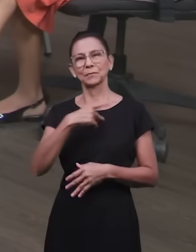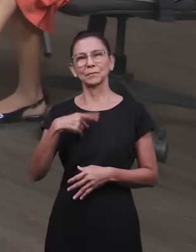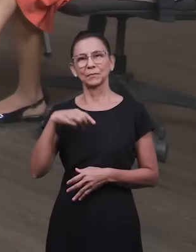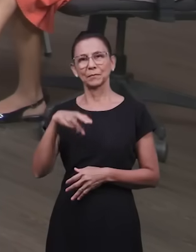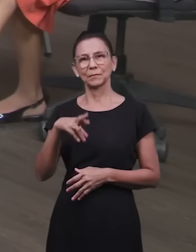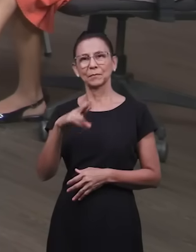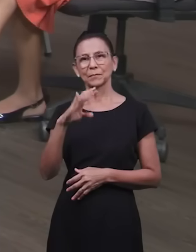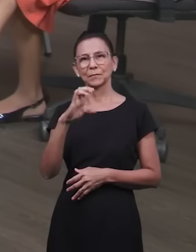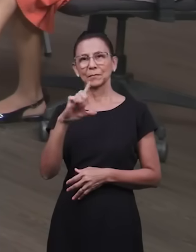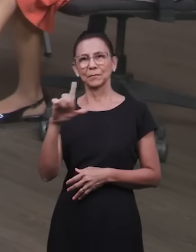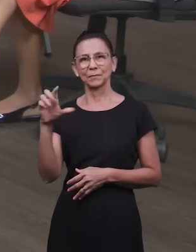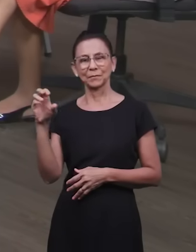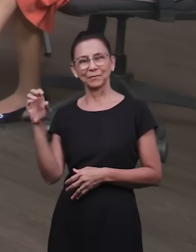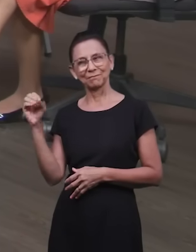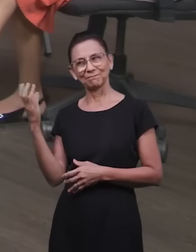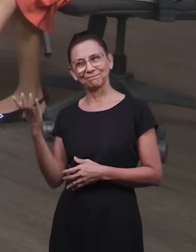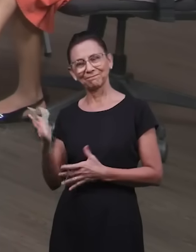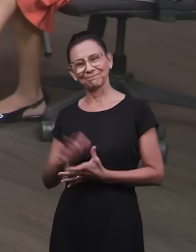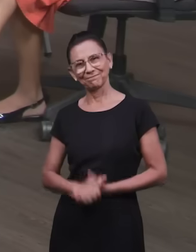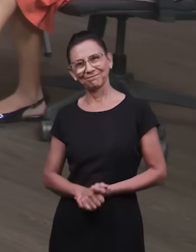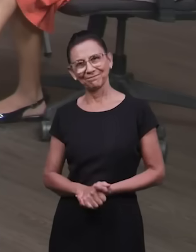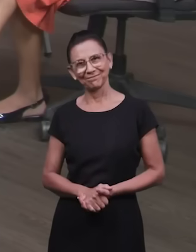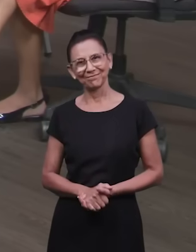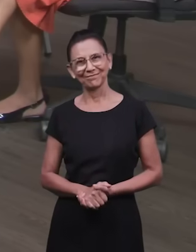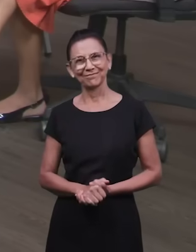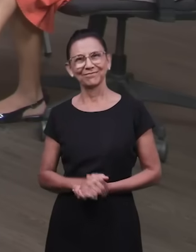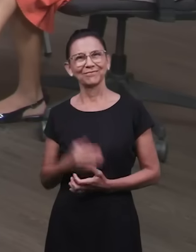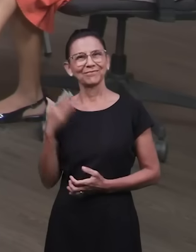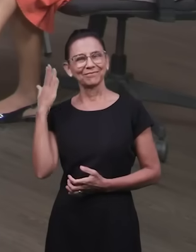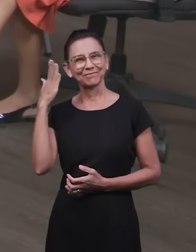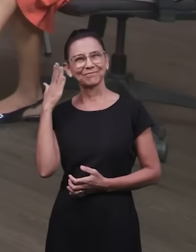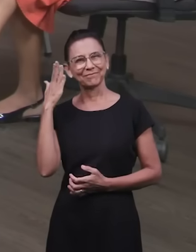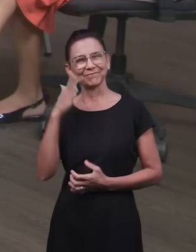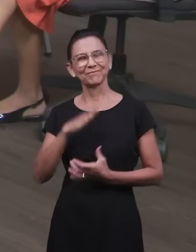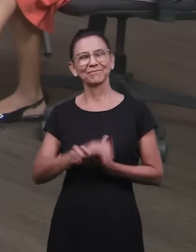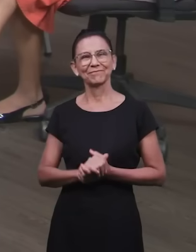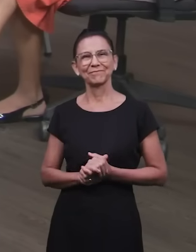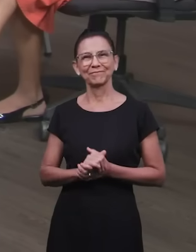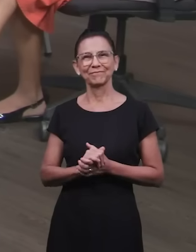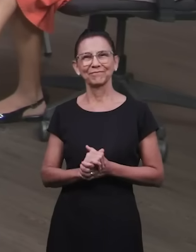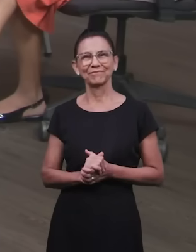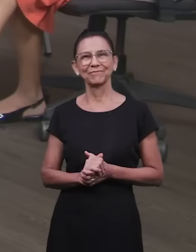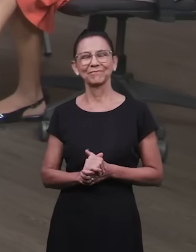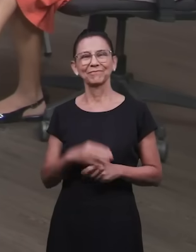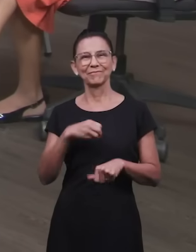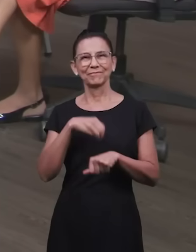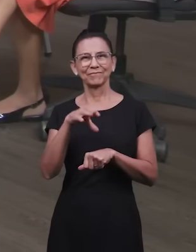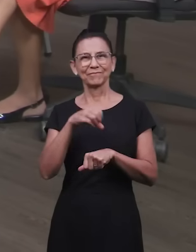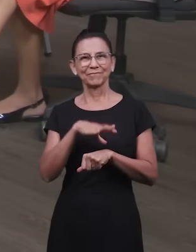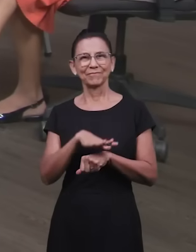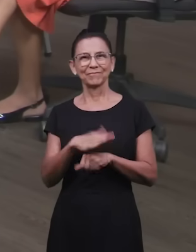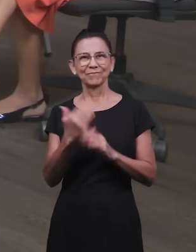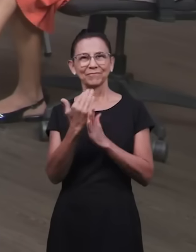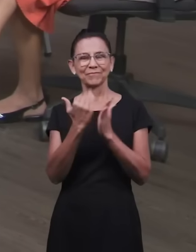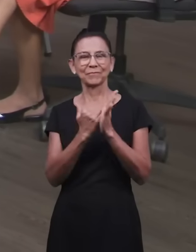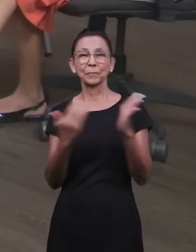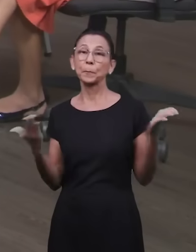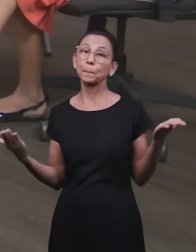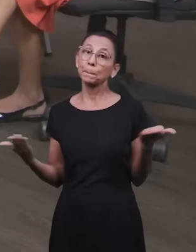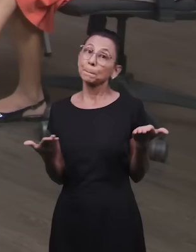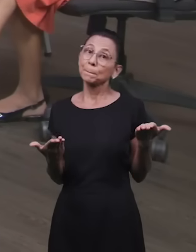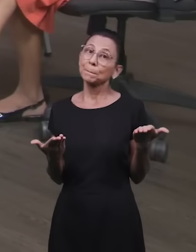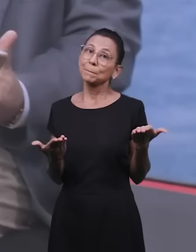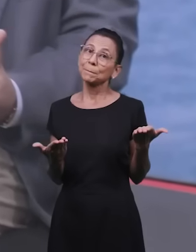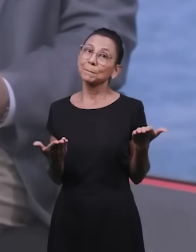Marcelo Ferreira, que nos atendeu em gravar essa mensagem para você, jovem, nessa edição do programa de hoje. Bom, a gente chegou